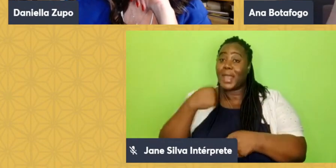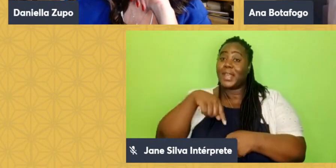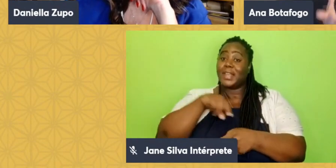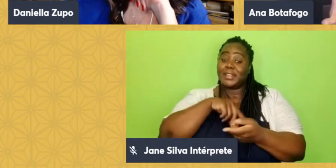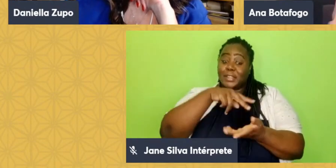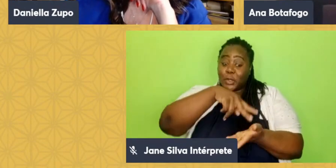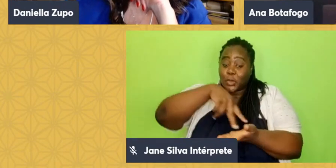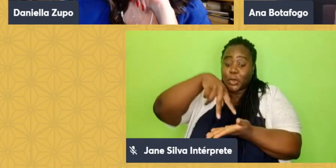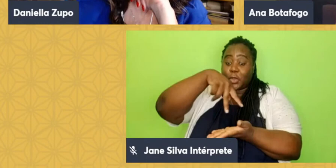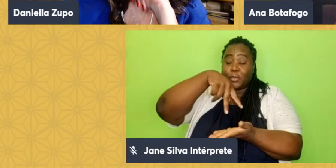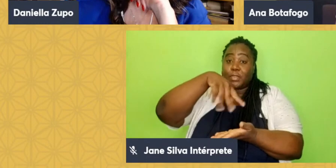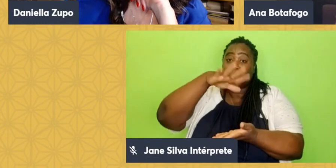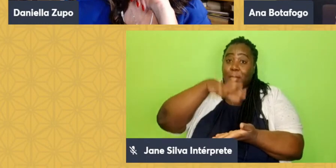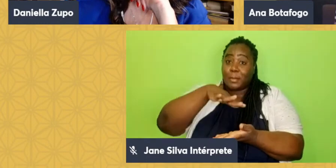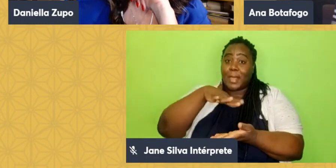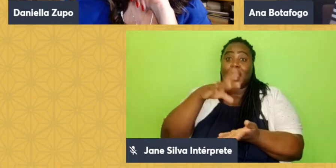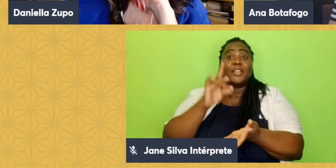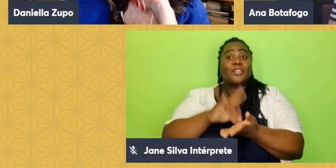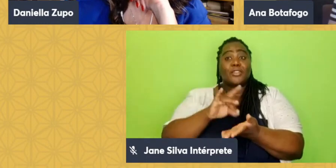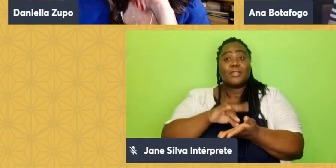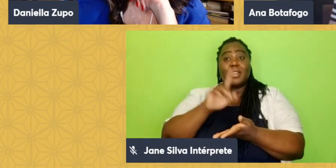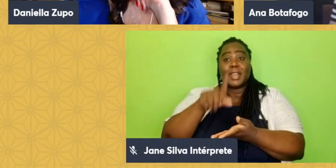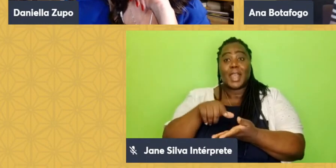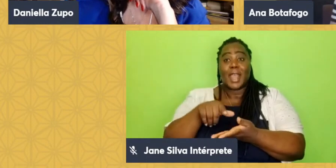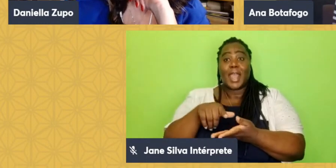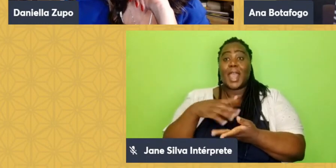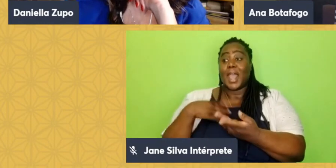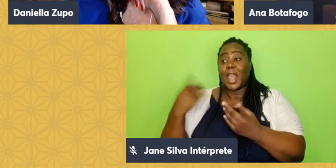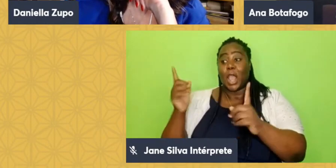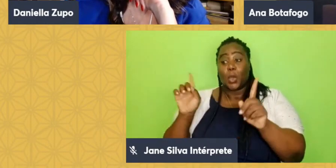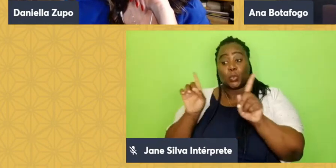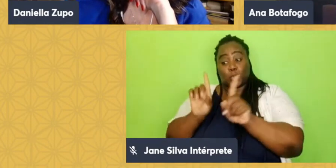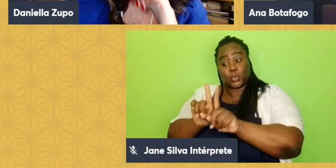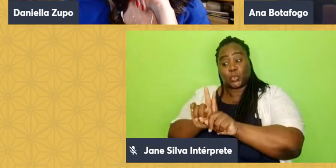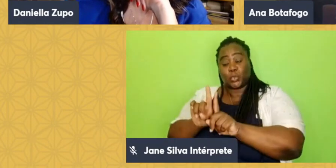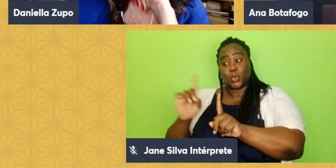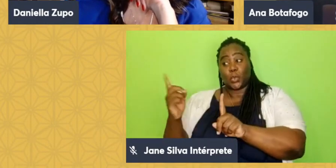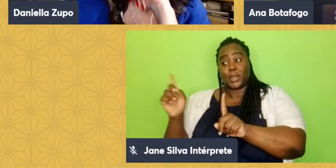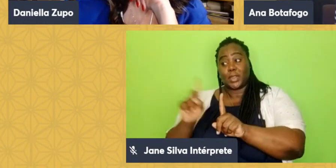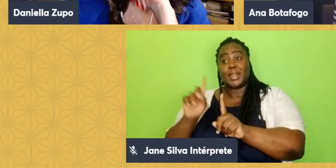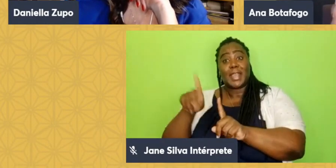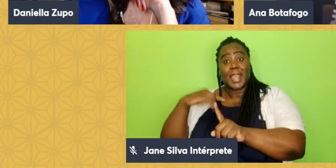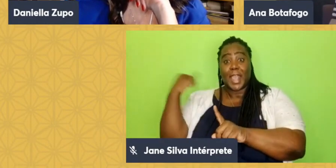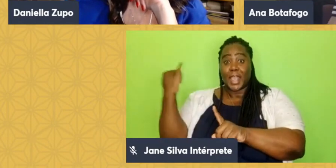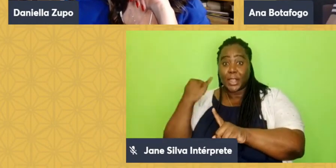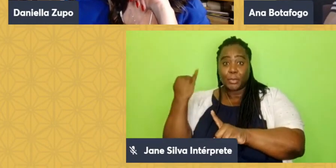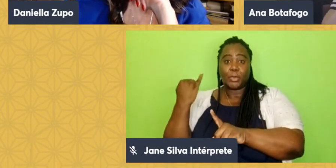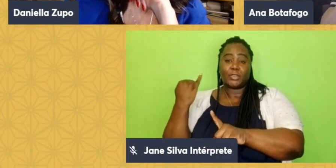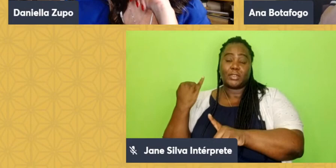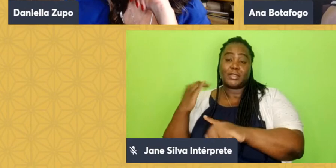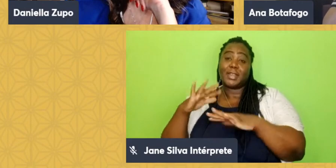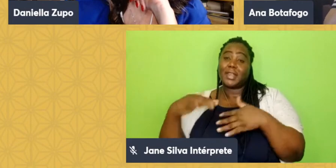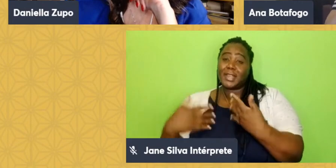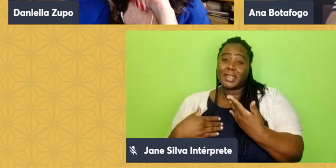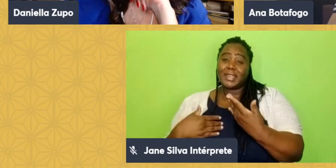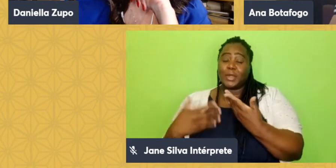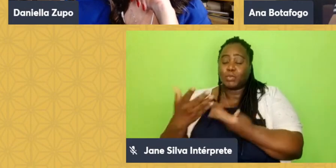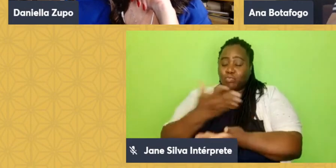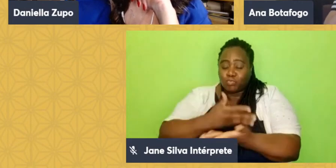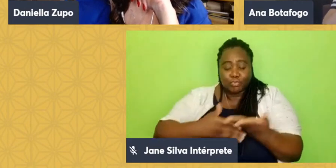levita Mas quem é a responsável por isso os nossos parques né que são importantíssimos Então esse